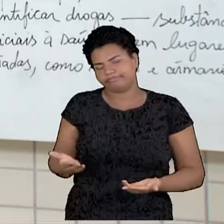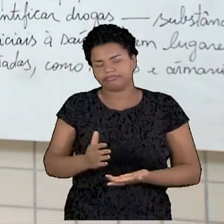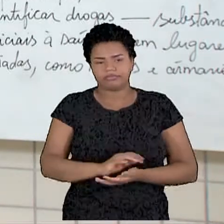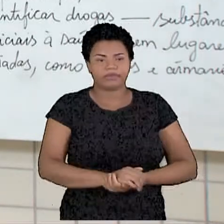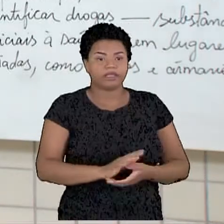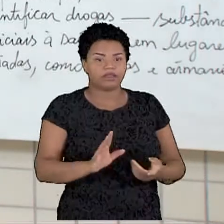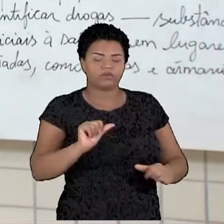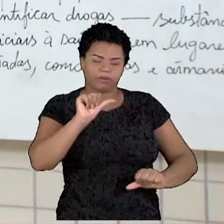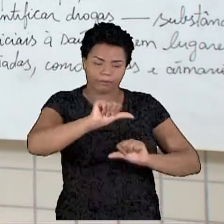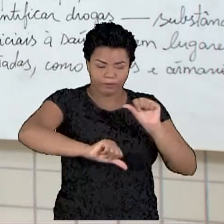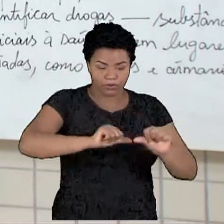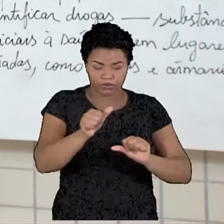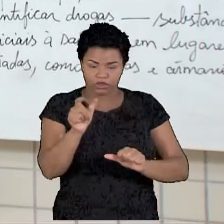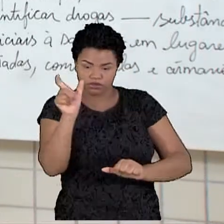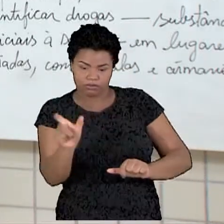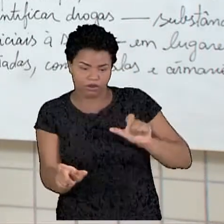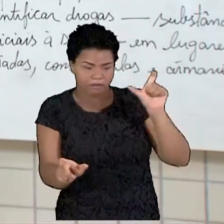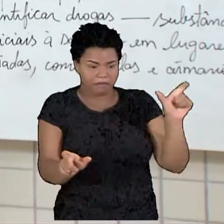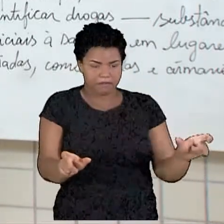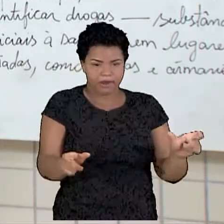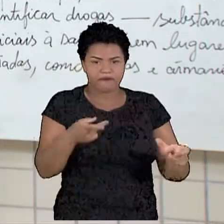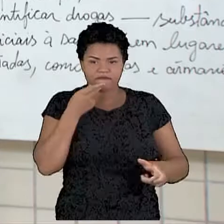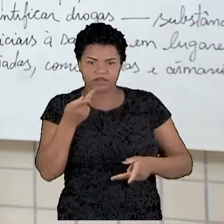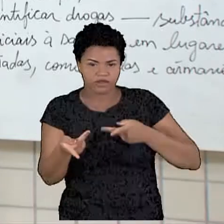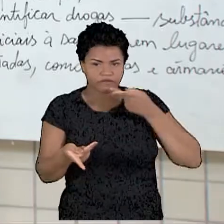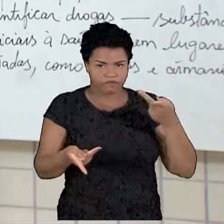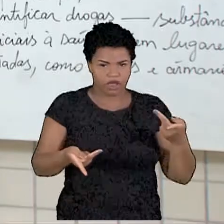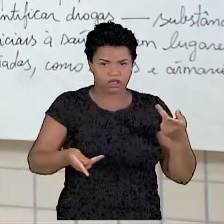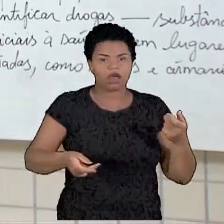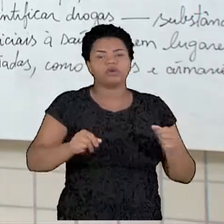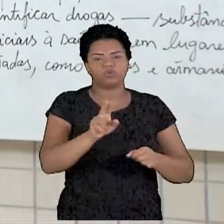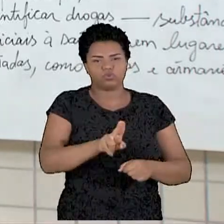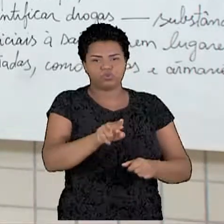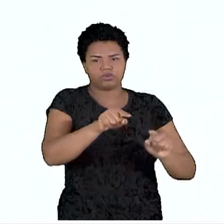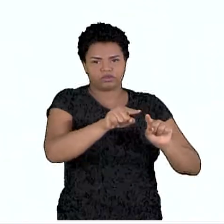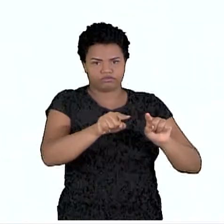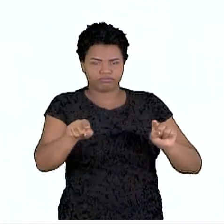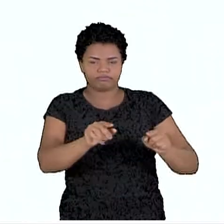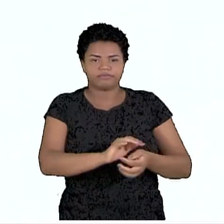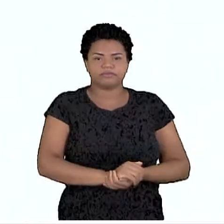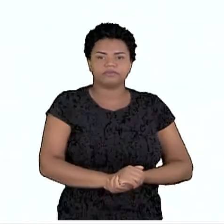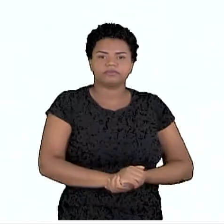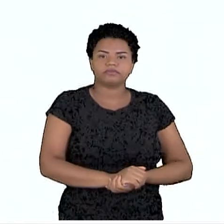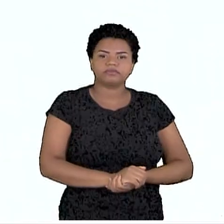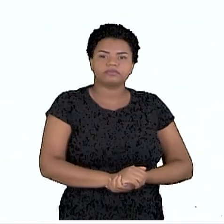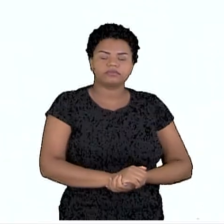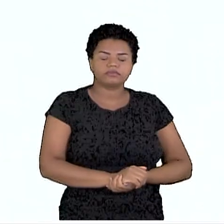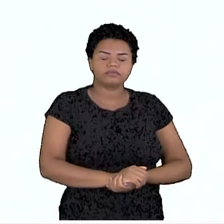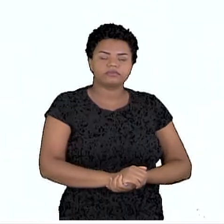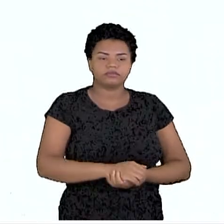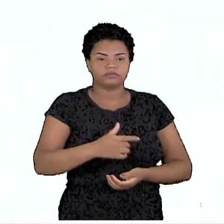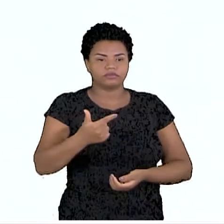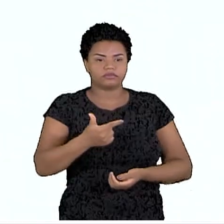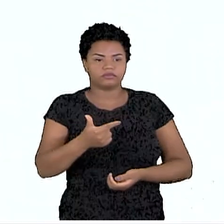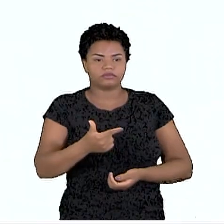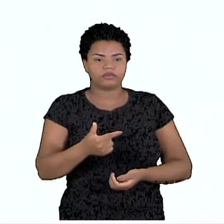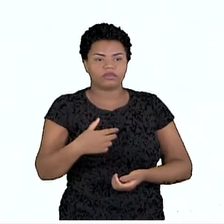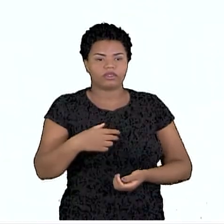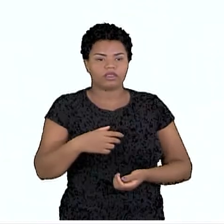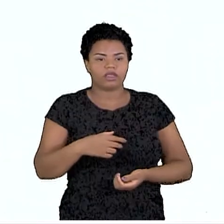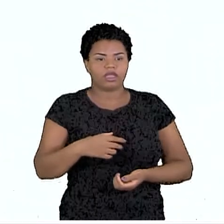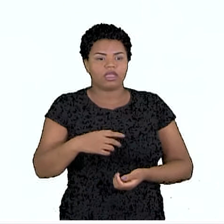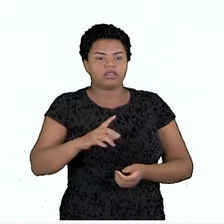que, alunos? Travessão. 2, unir. Vamos lá? Unir grupos